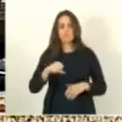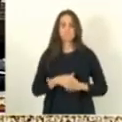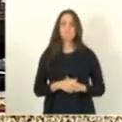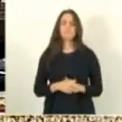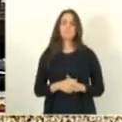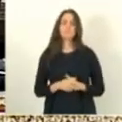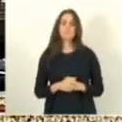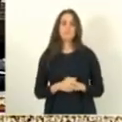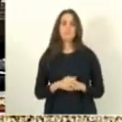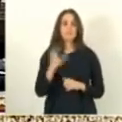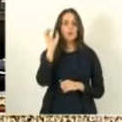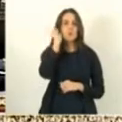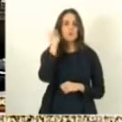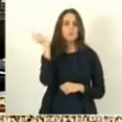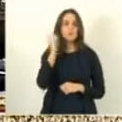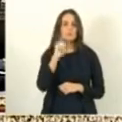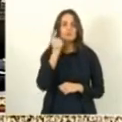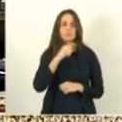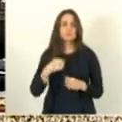Para aumentar. Ouvindo agora?